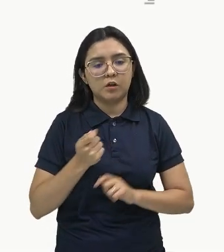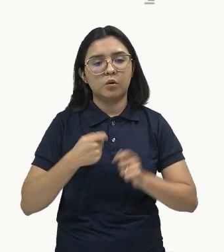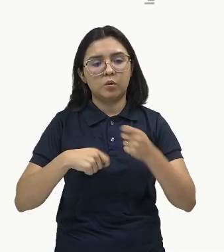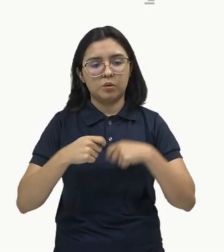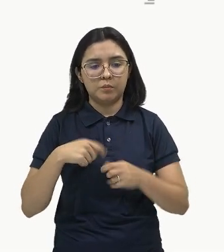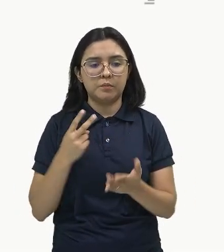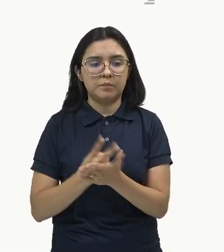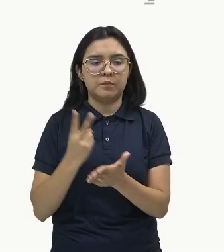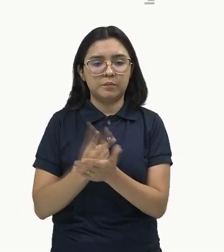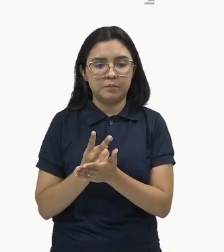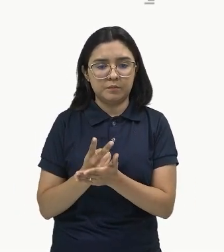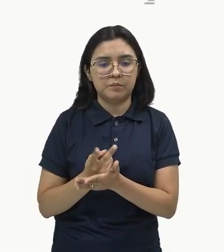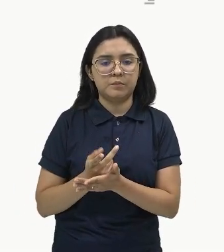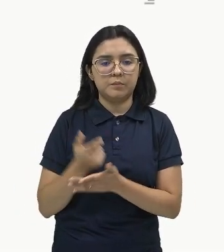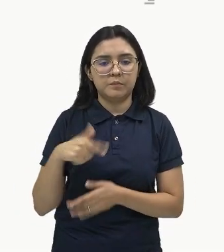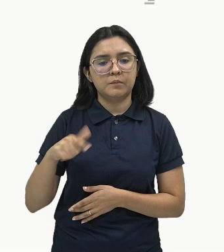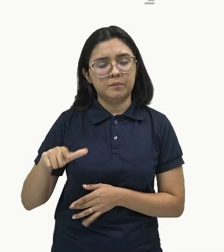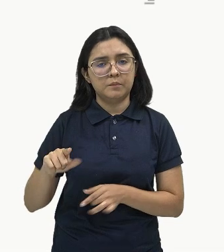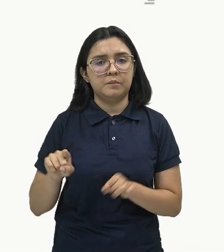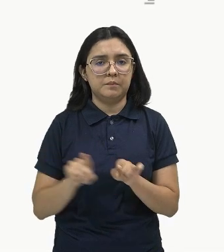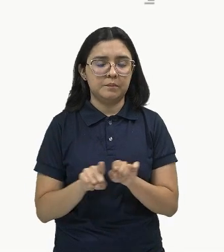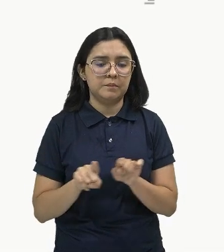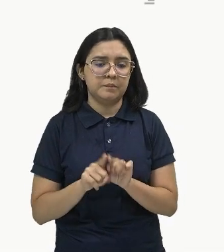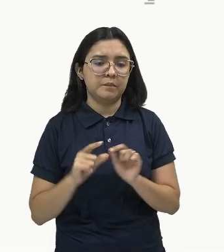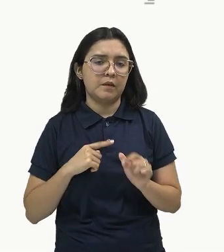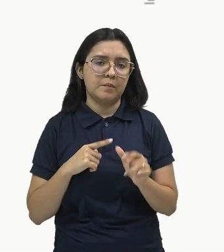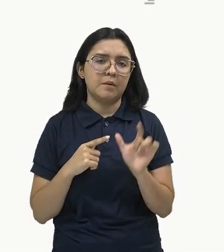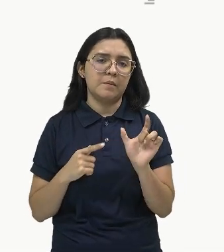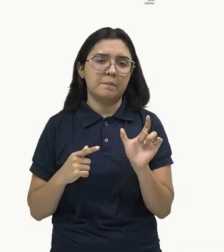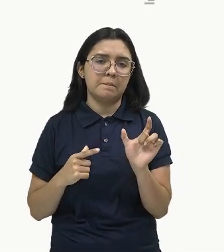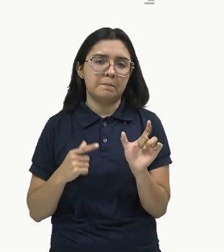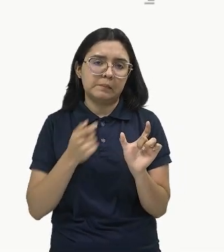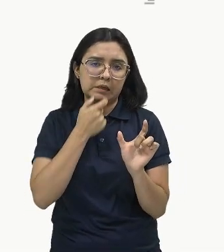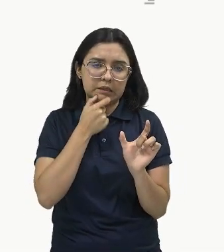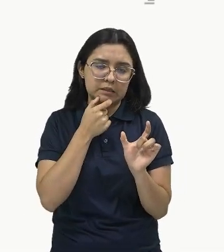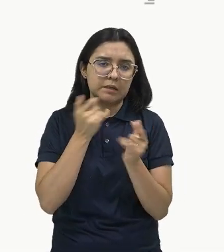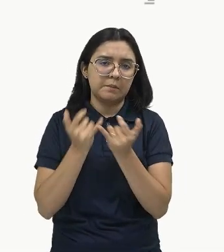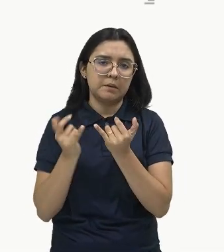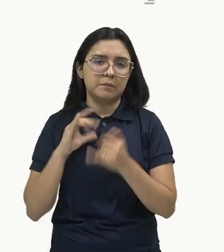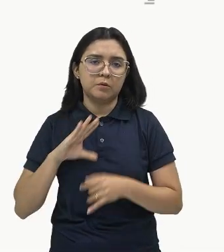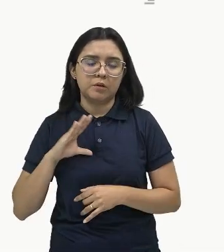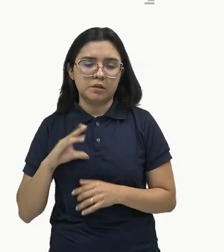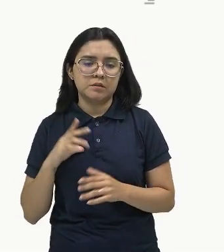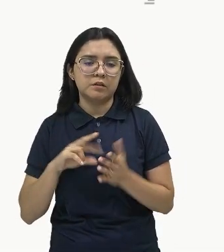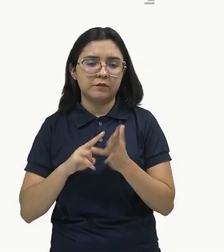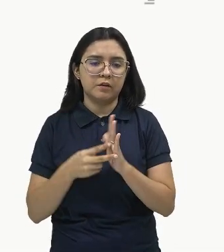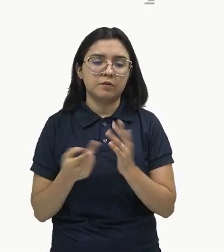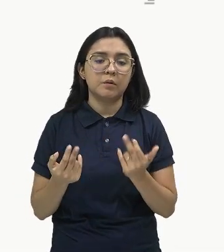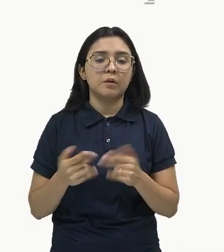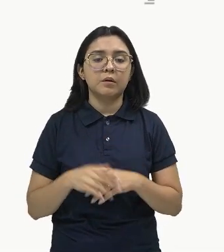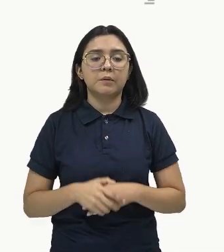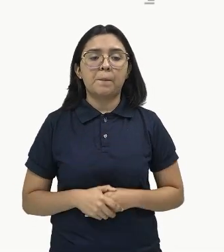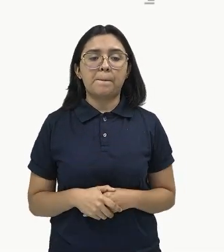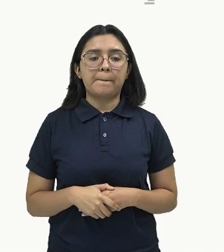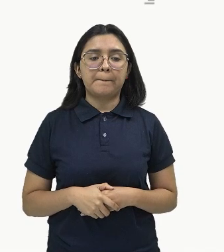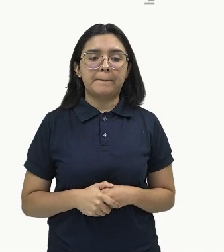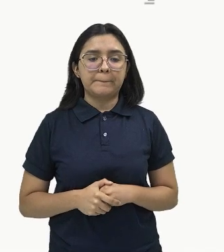tanto se repete, como também é uma palavra cognata, bem parecida, não é? temos aqui em cima do economic,